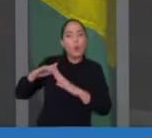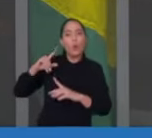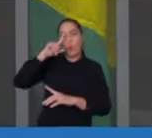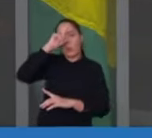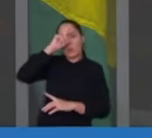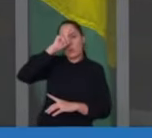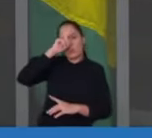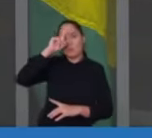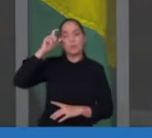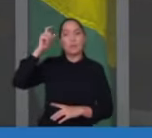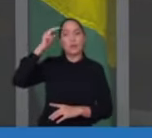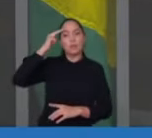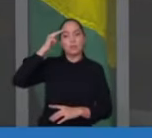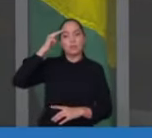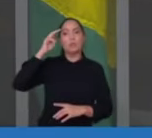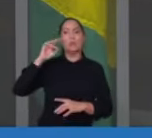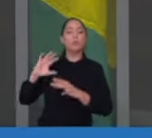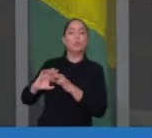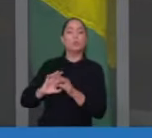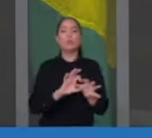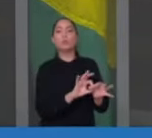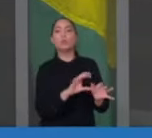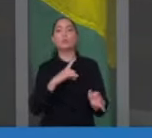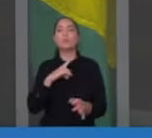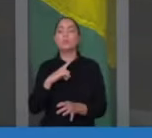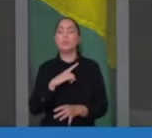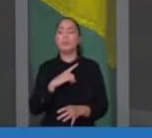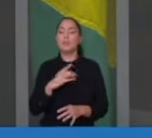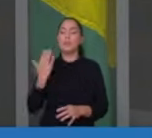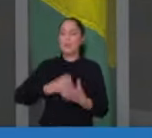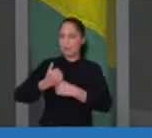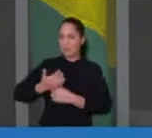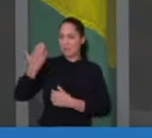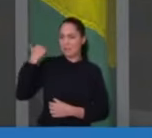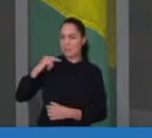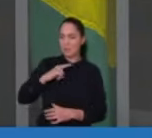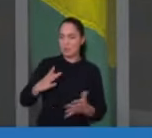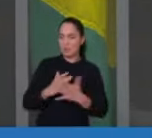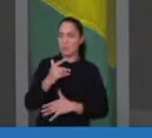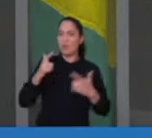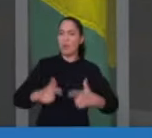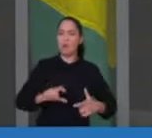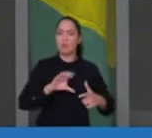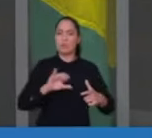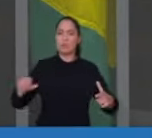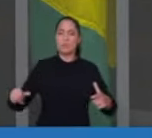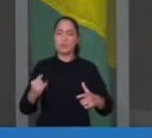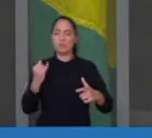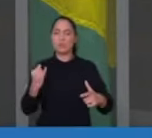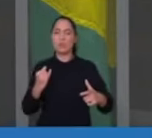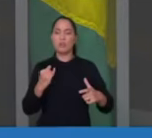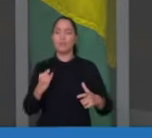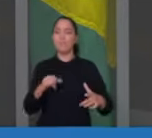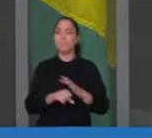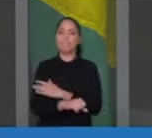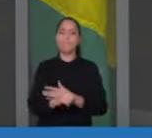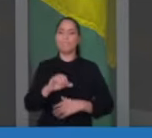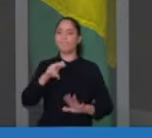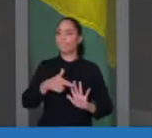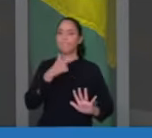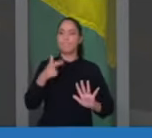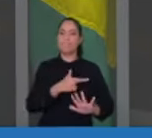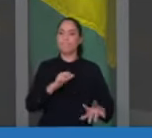mais perigosos do país. No ano passado eu aprovei na CCJ um PDL para assustar essa resolução do CNJ, mas o governo